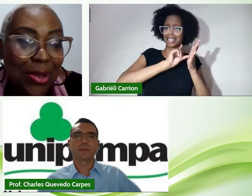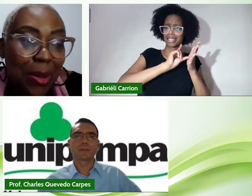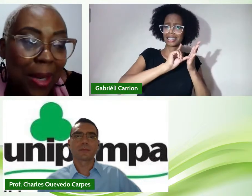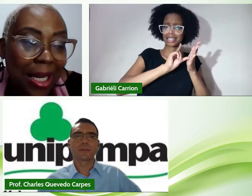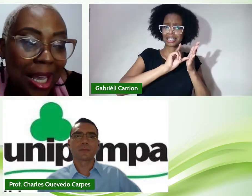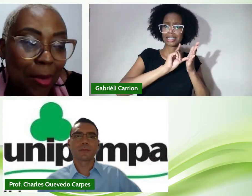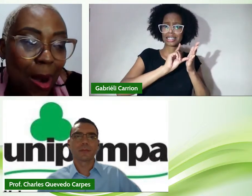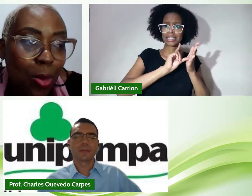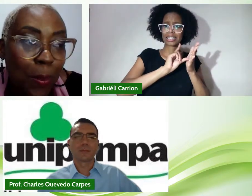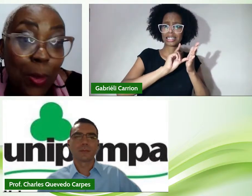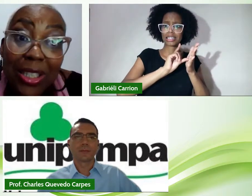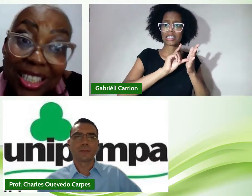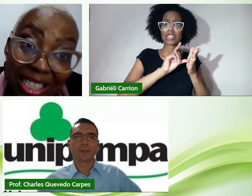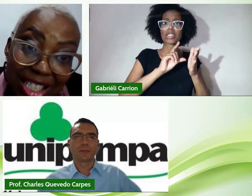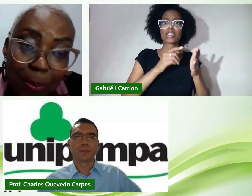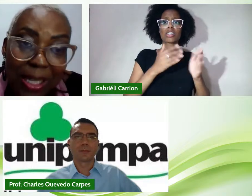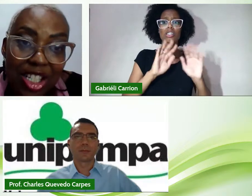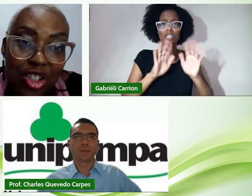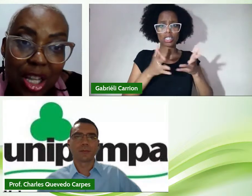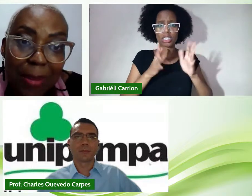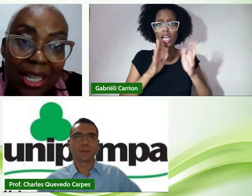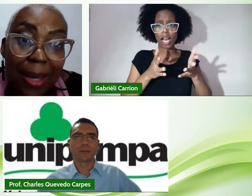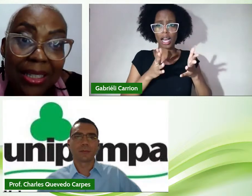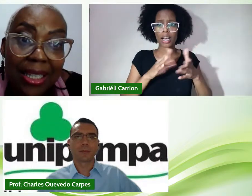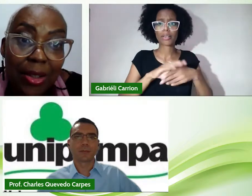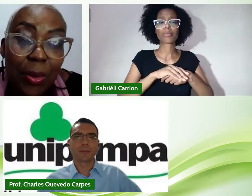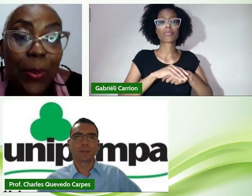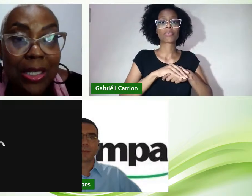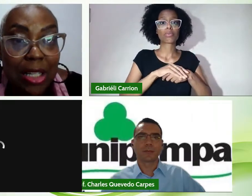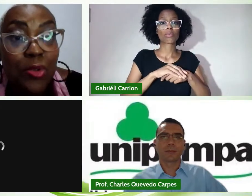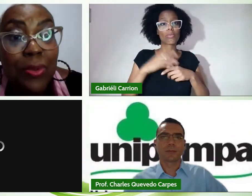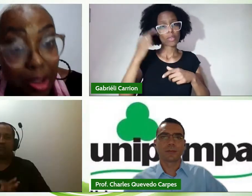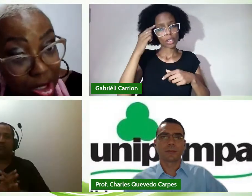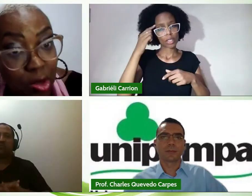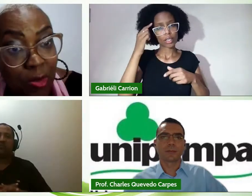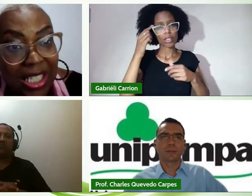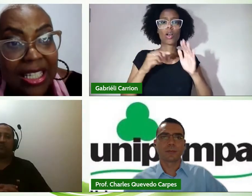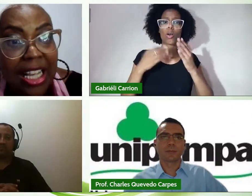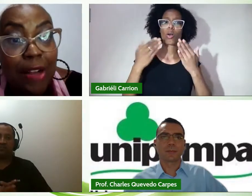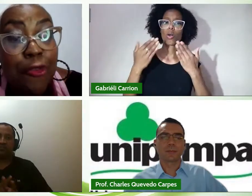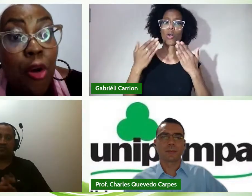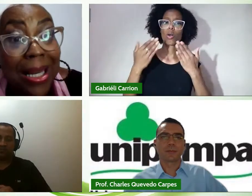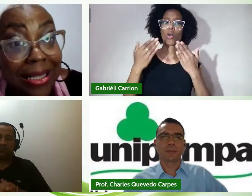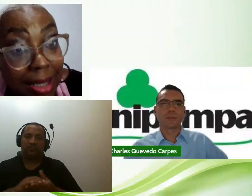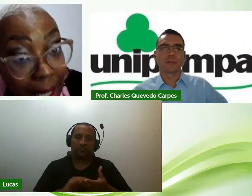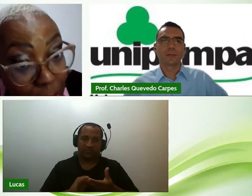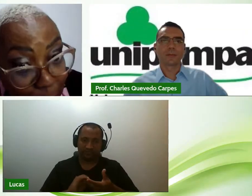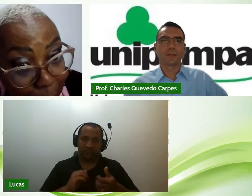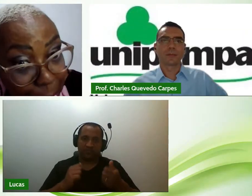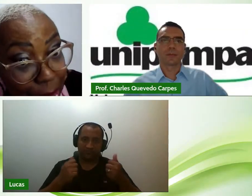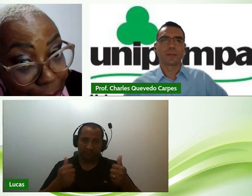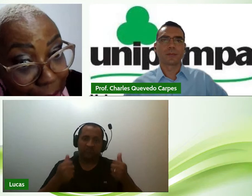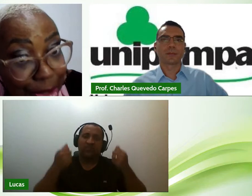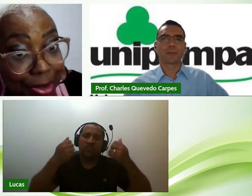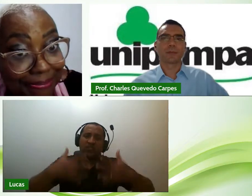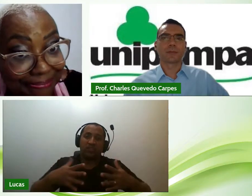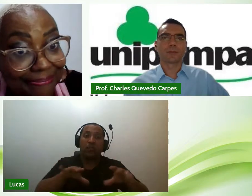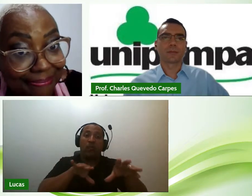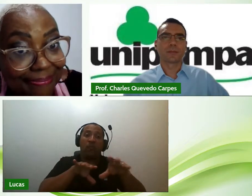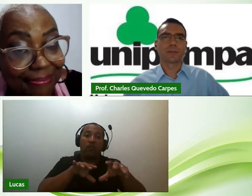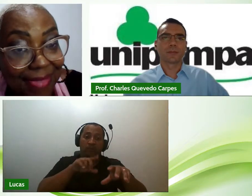ensinado, e isso algo importante para a gente também debater no processo nas nossas universidades, na formação de